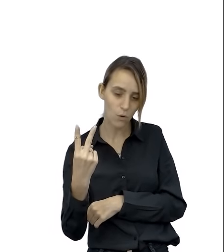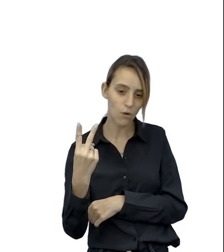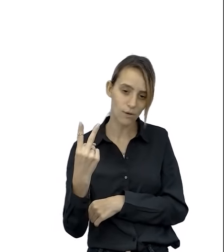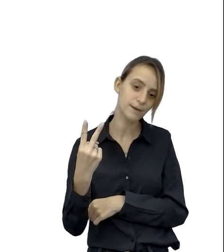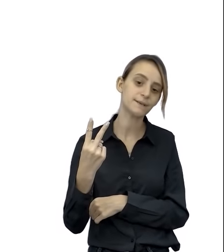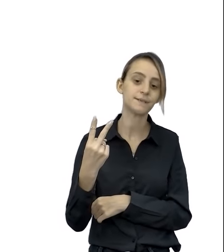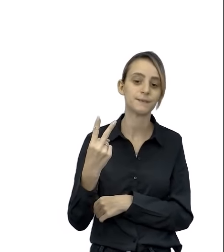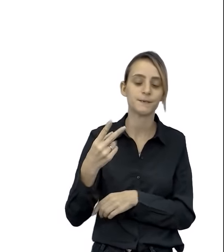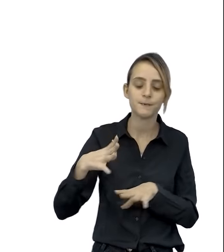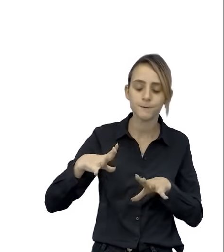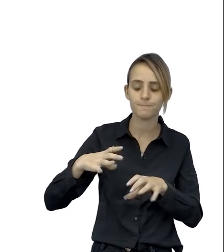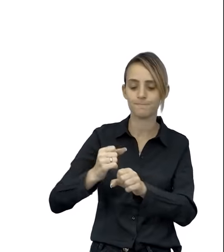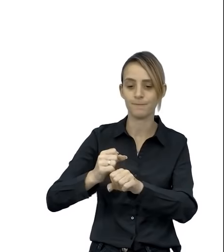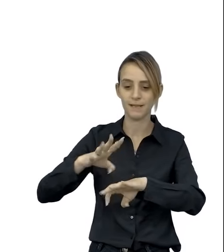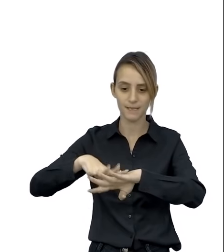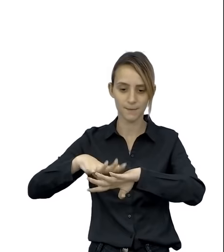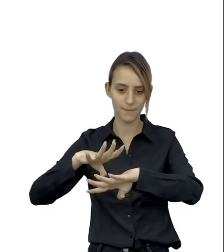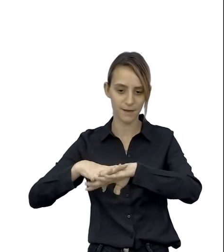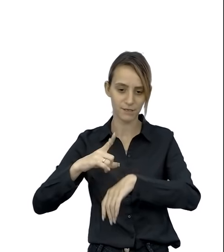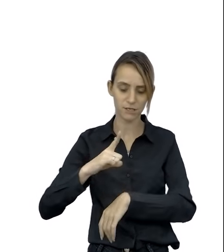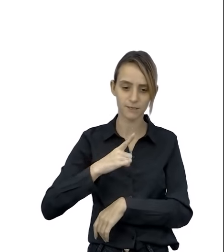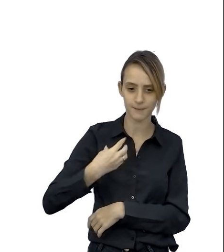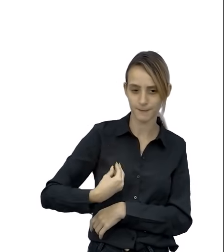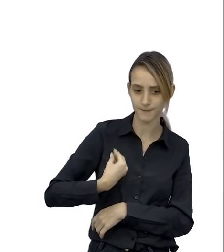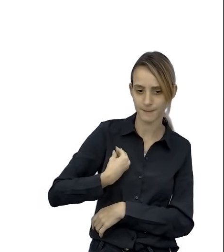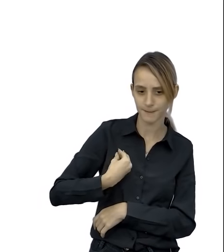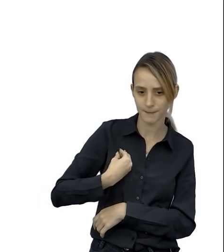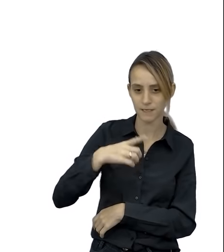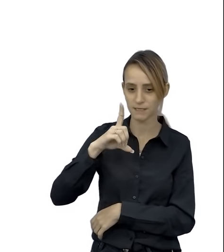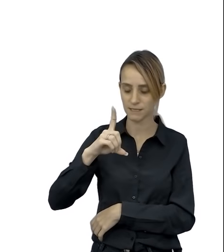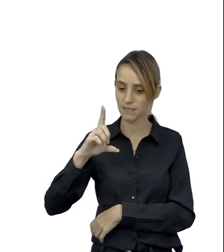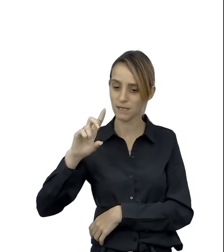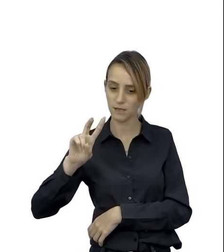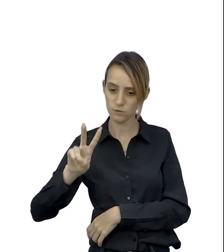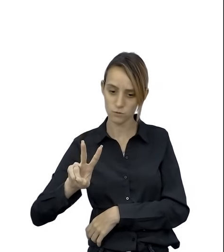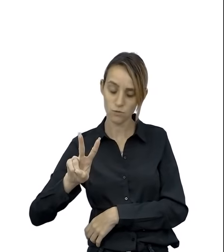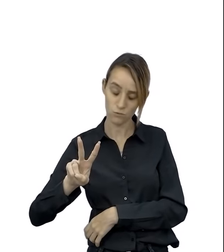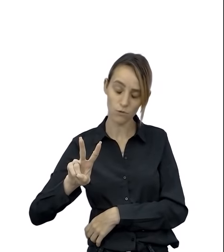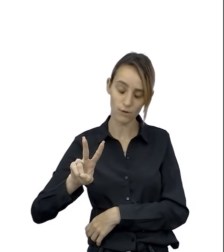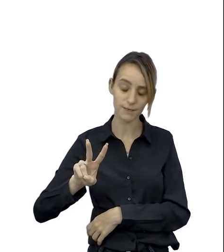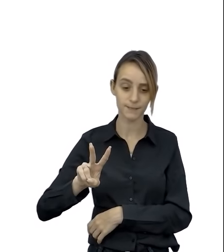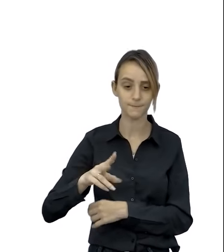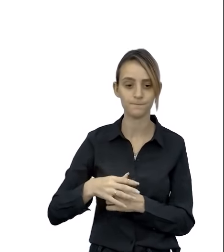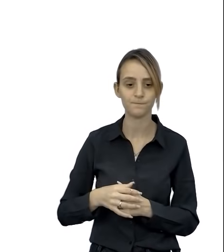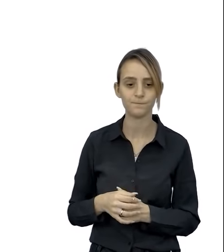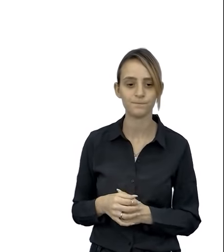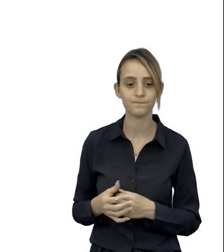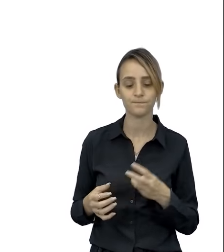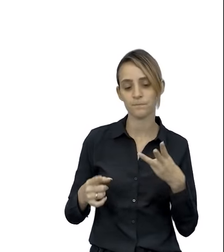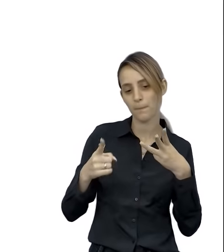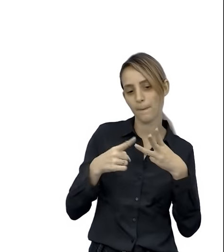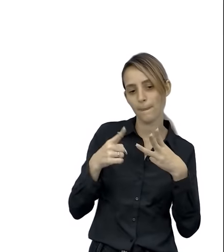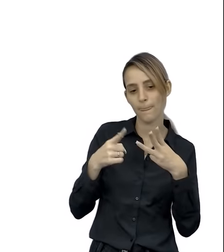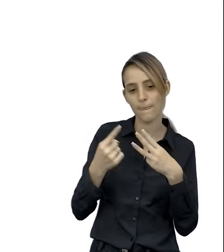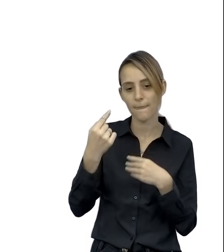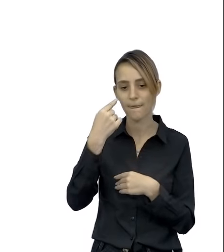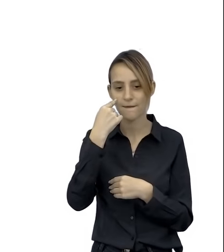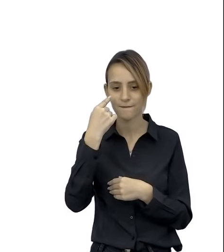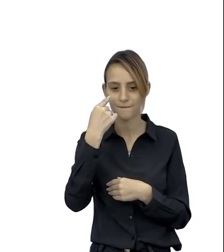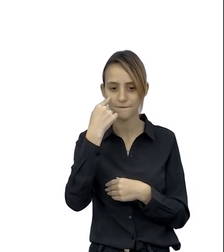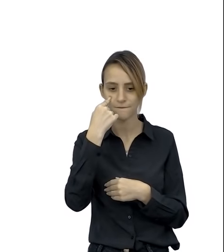pensamento aritmético, que está presente não só na sequência didática 2, mas hoje ela é o nosso objeto. Analisamos,